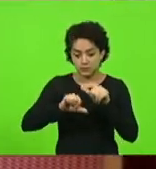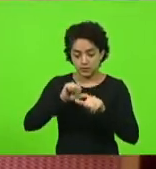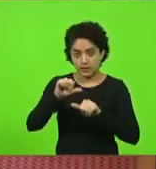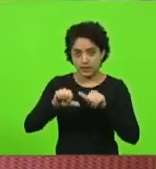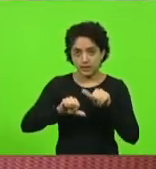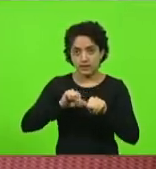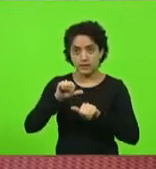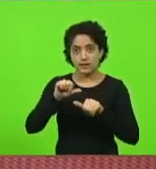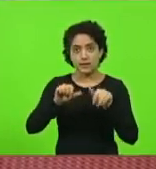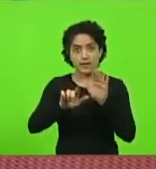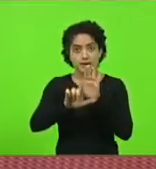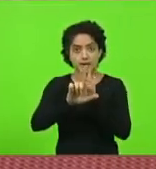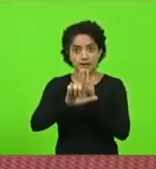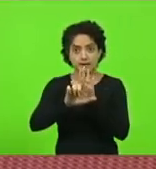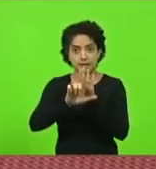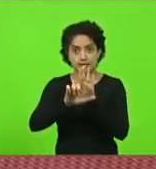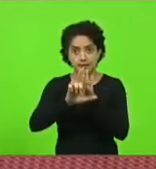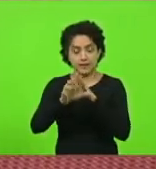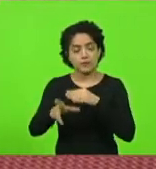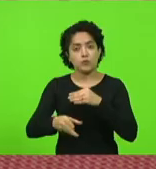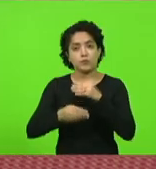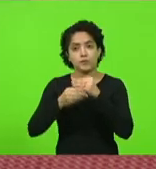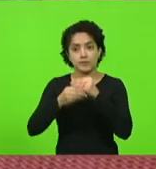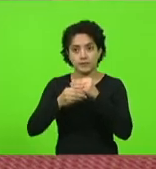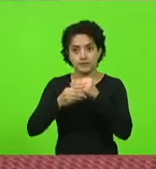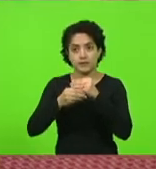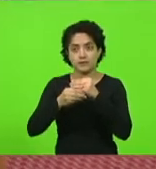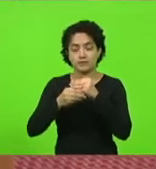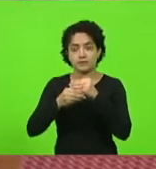Esse projeto altera uma lei complementar,